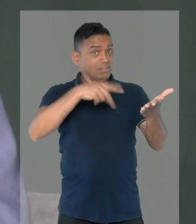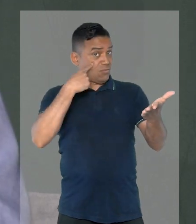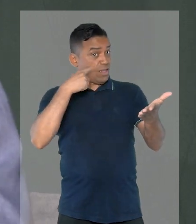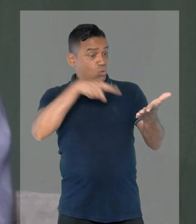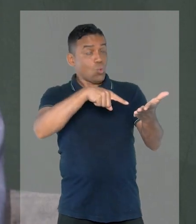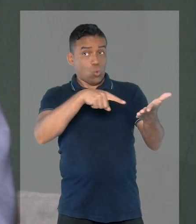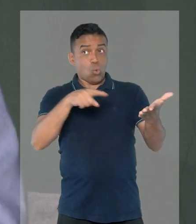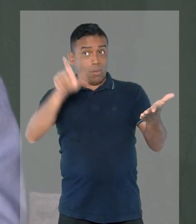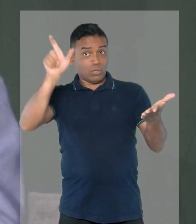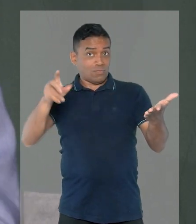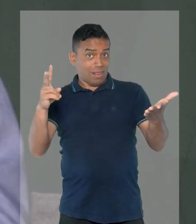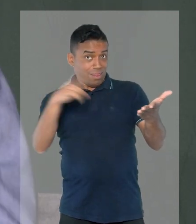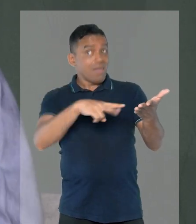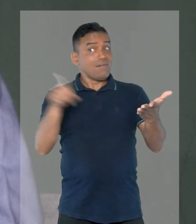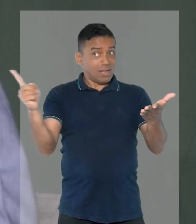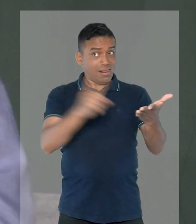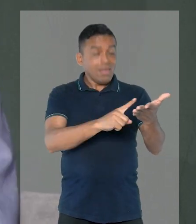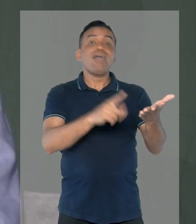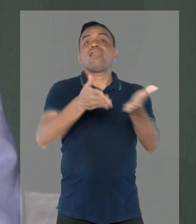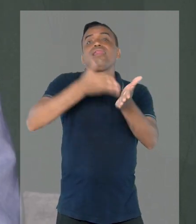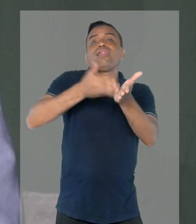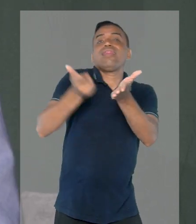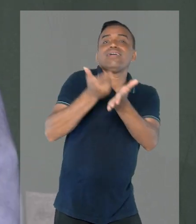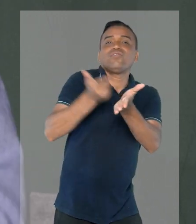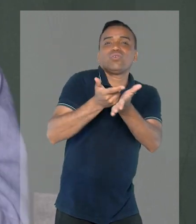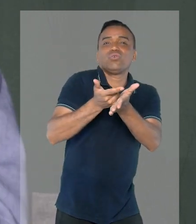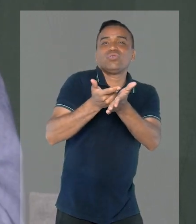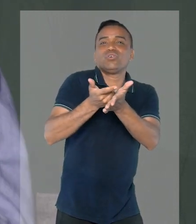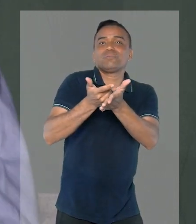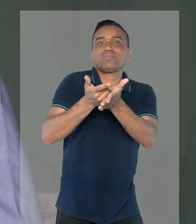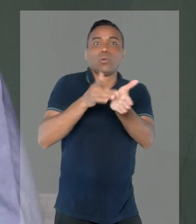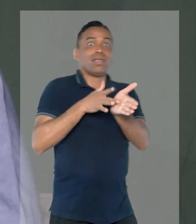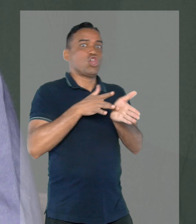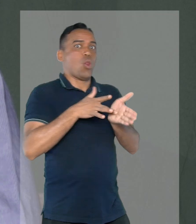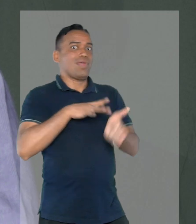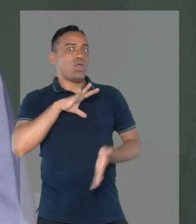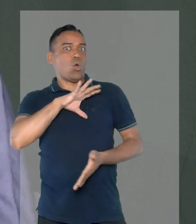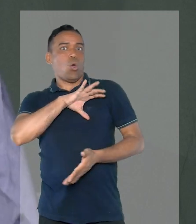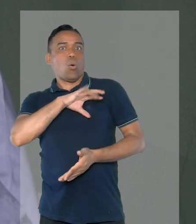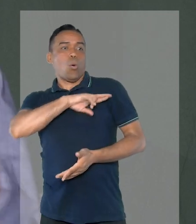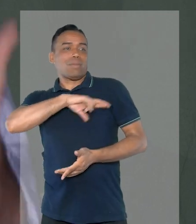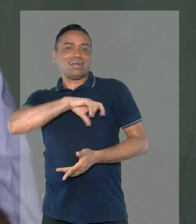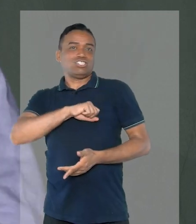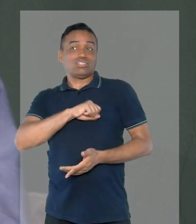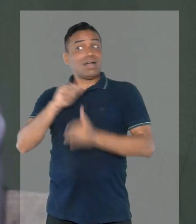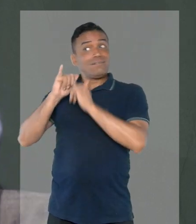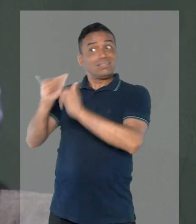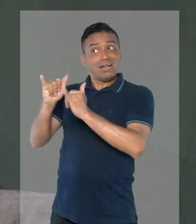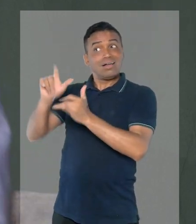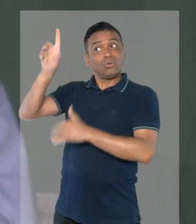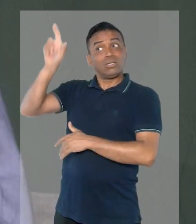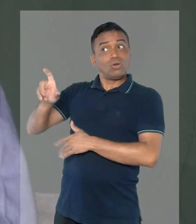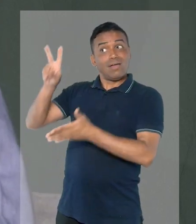isso que você tem aqui na sua frente, isso é um livro. Ele está fazendo uma ironia romântica, né? Ele está avisando o leitor que